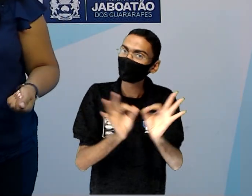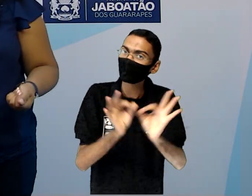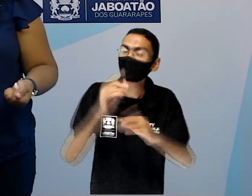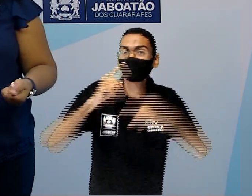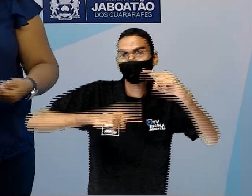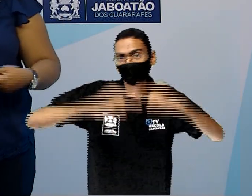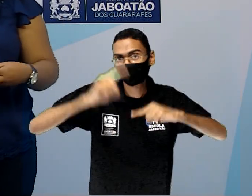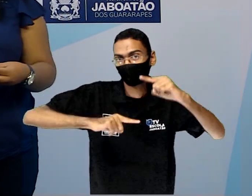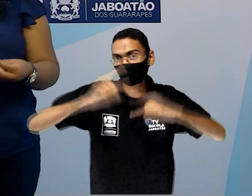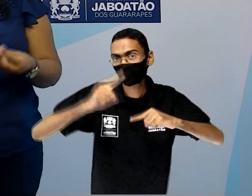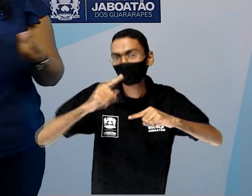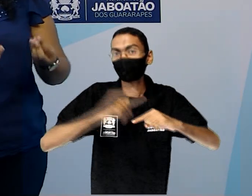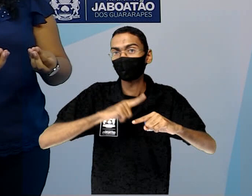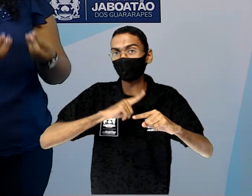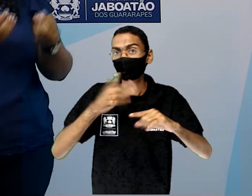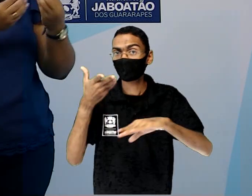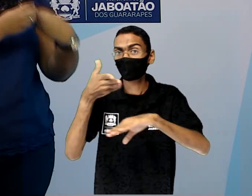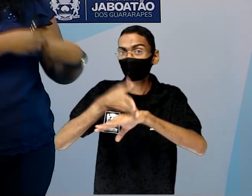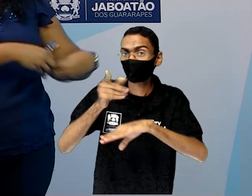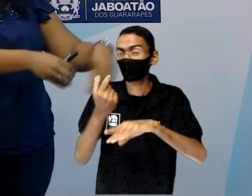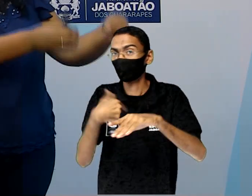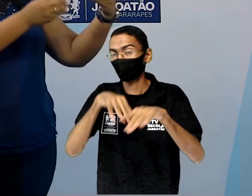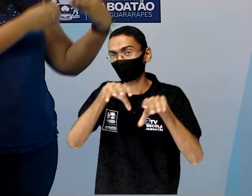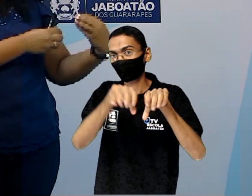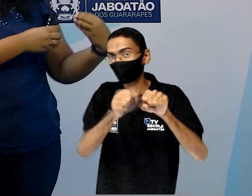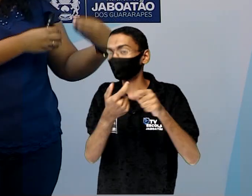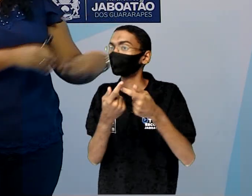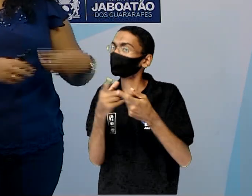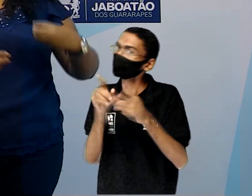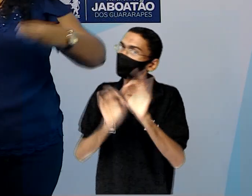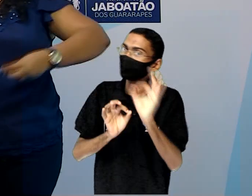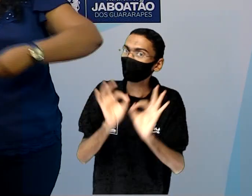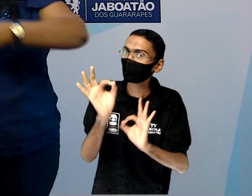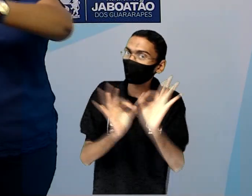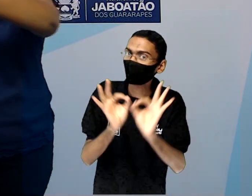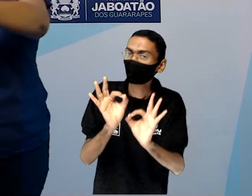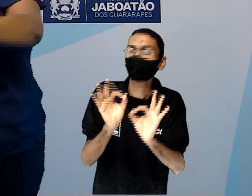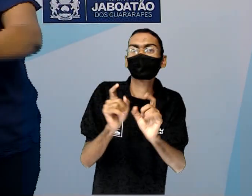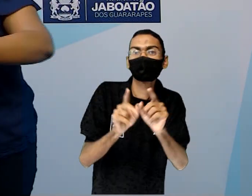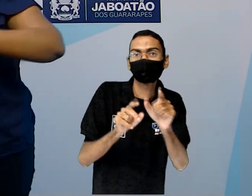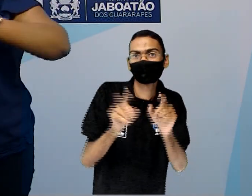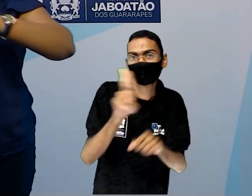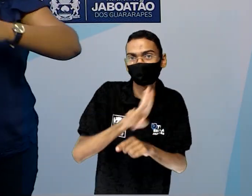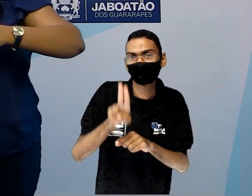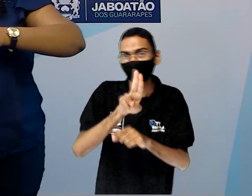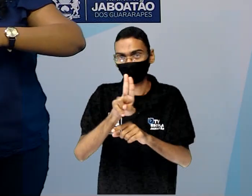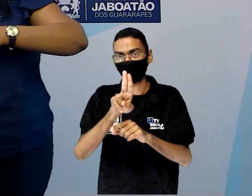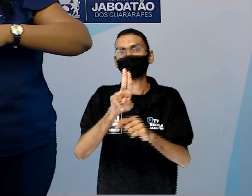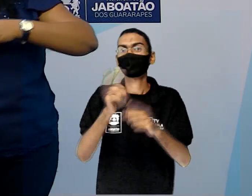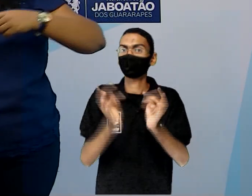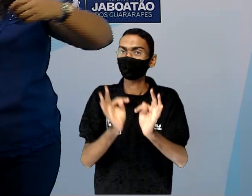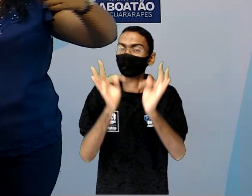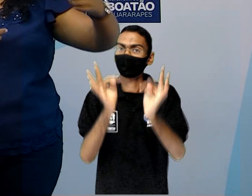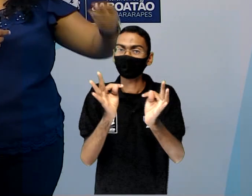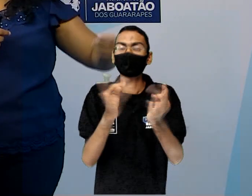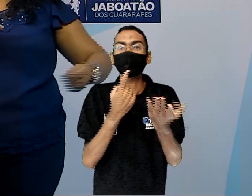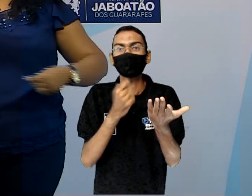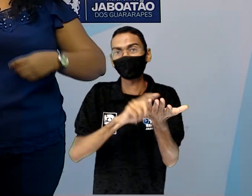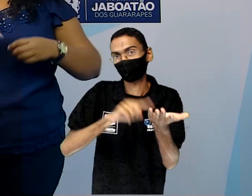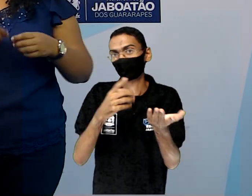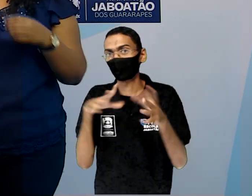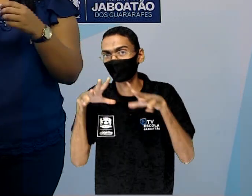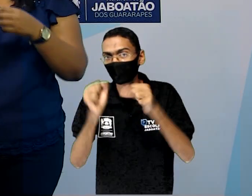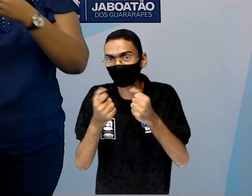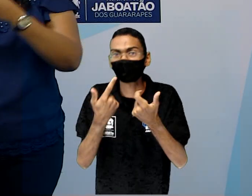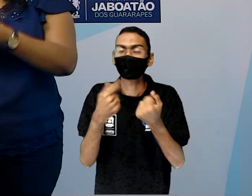tinha acesso. Então, para ele, naquele momento, a tecnologia era o quê? Sangue de animais, eram rochas, eram